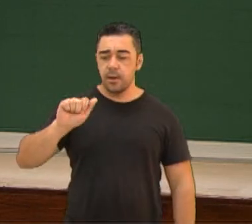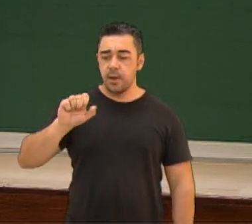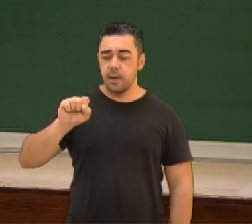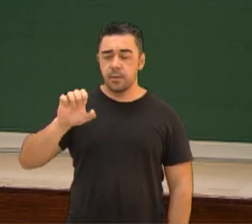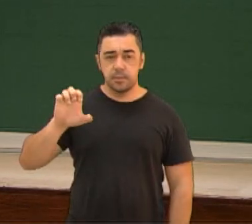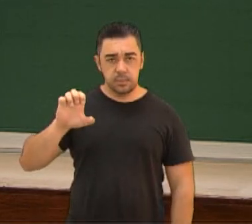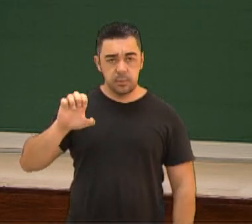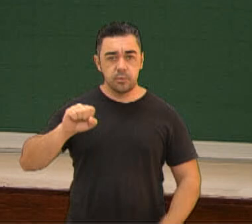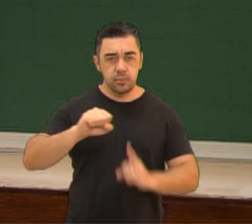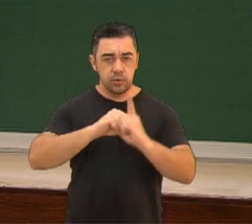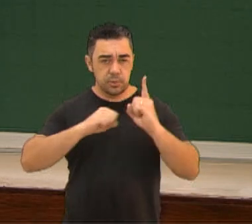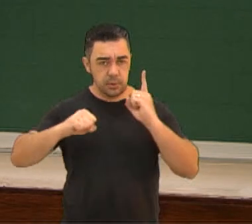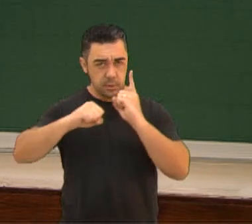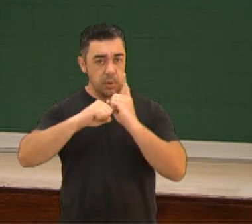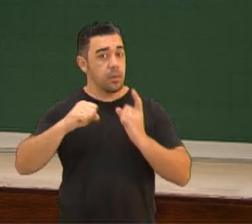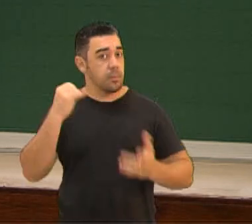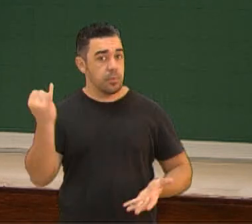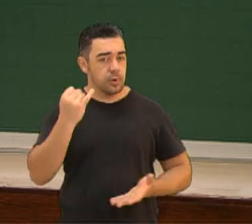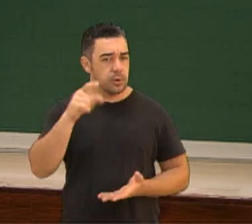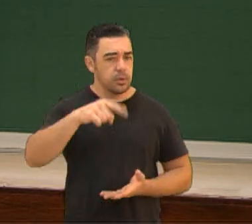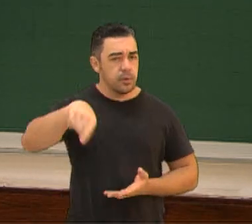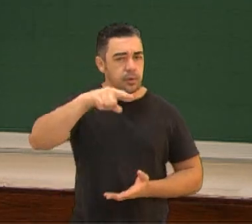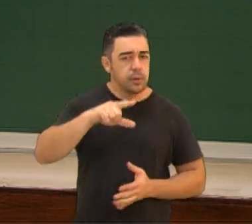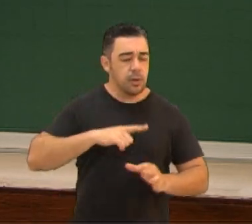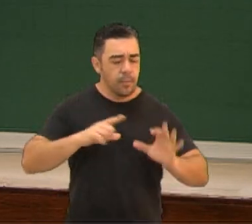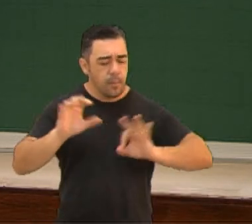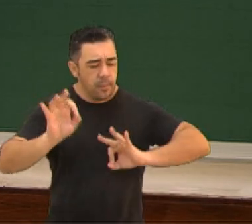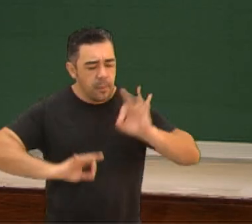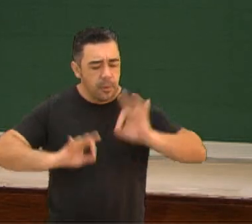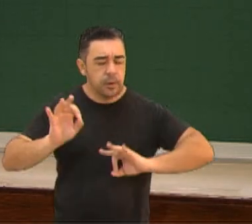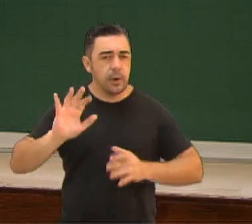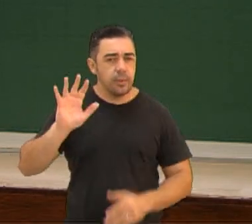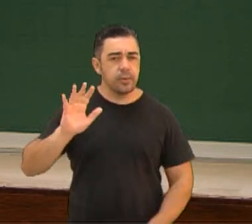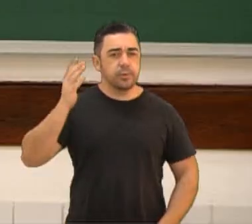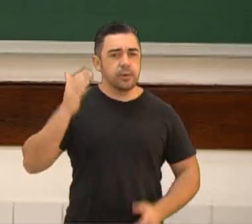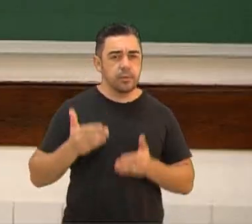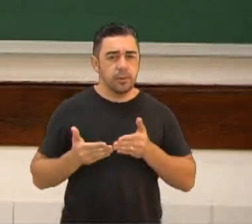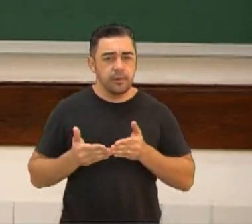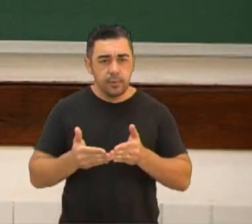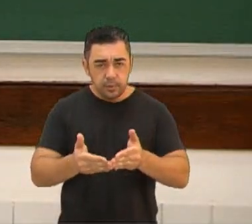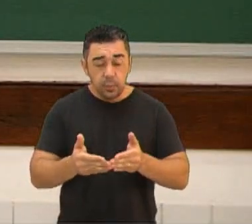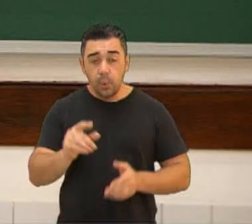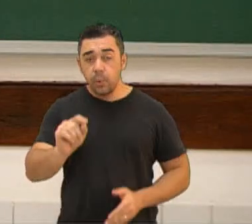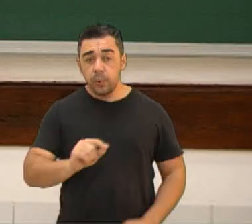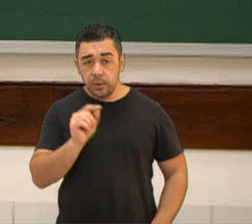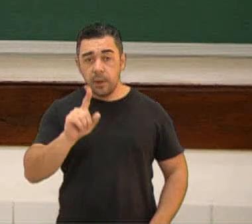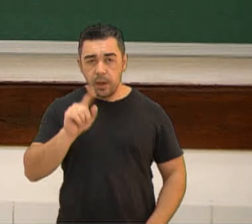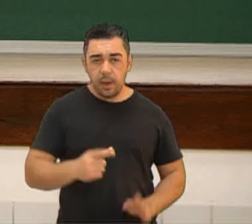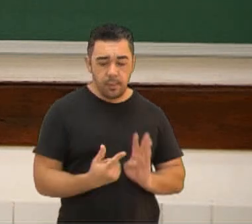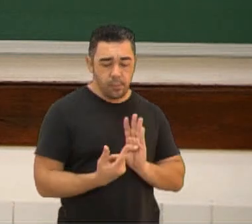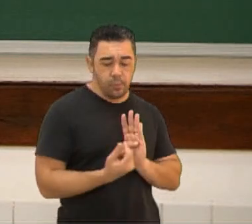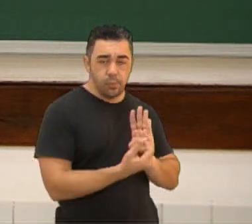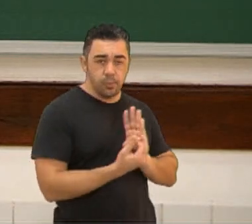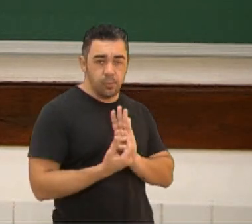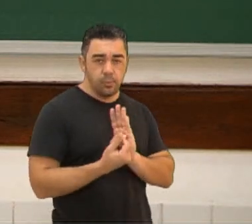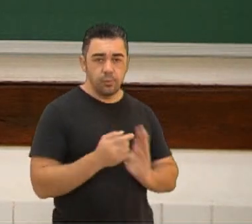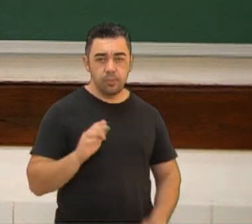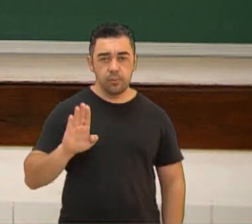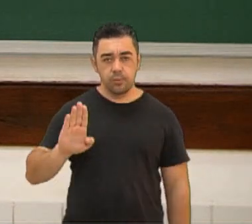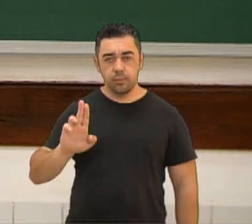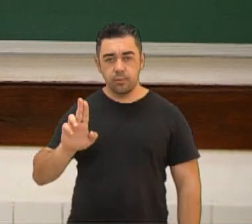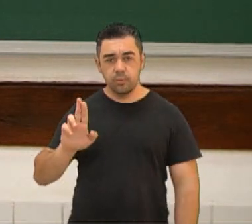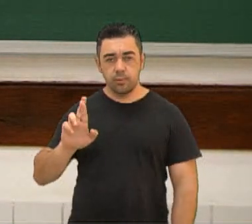para estabelecer, para organizar os acontecimentos das grandes navegações, que são os burgueses.